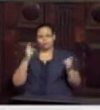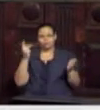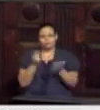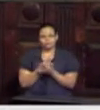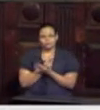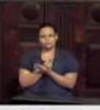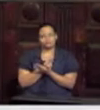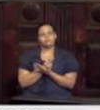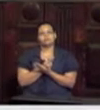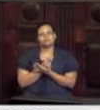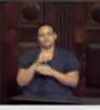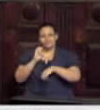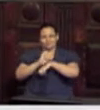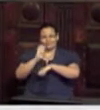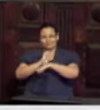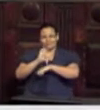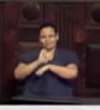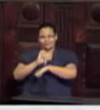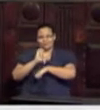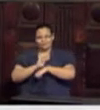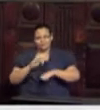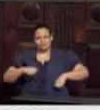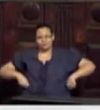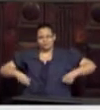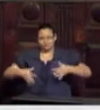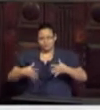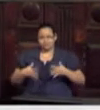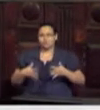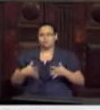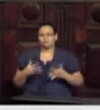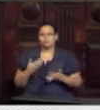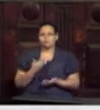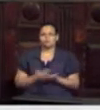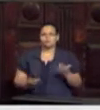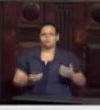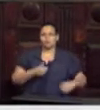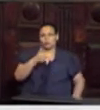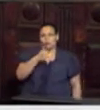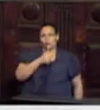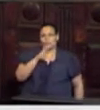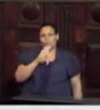acontece no Estado, esse prejuízo vai para